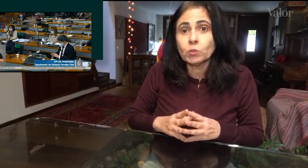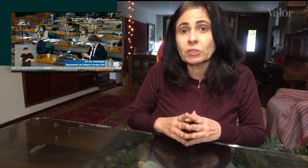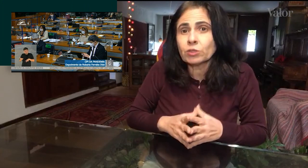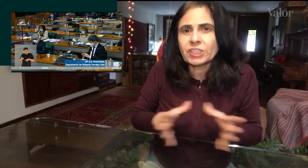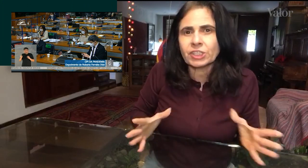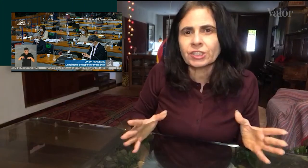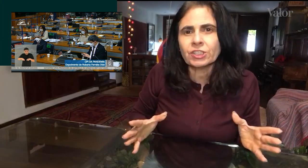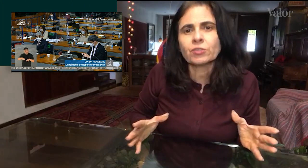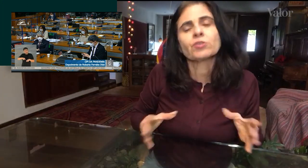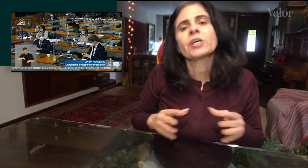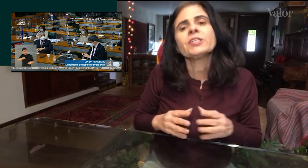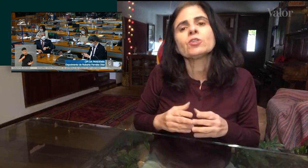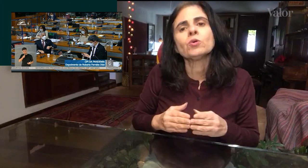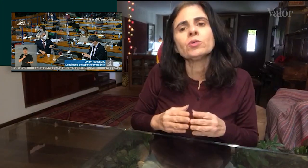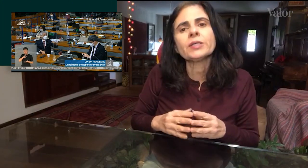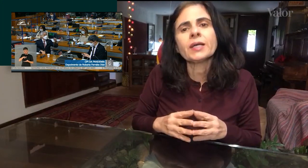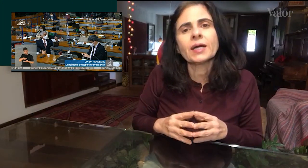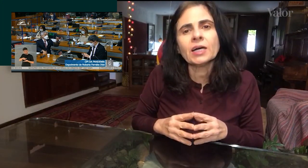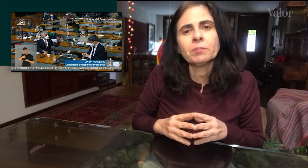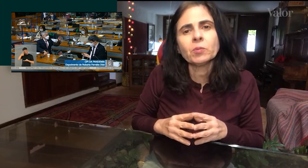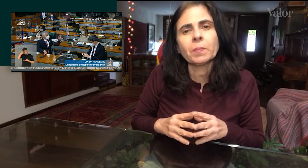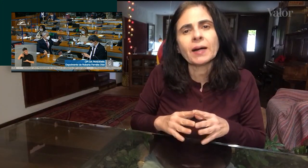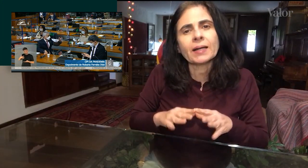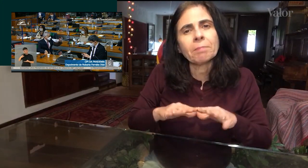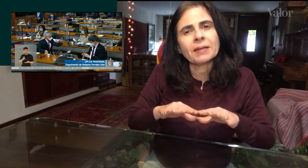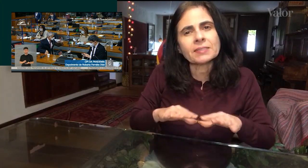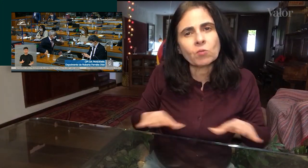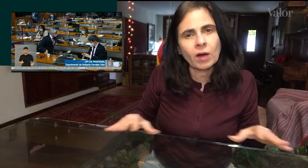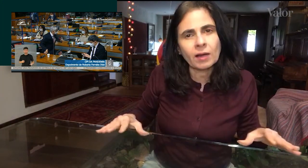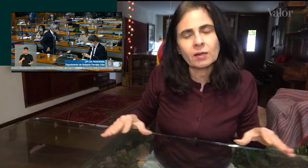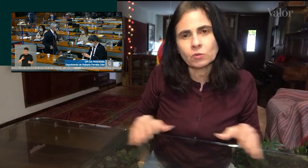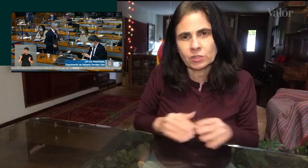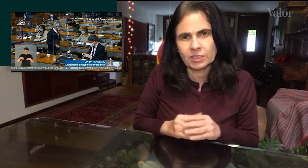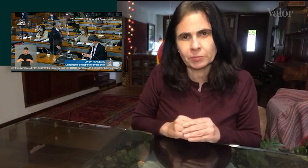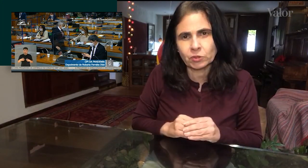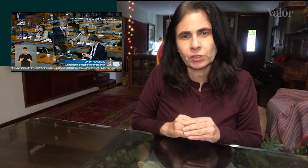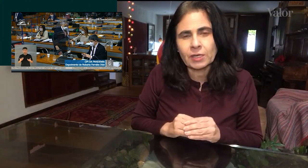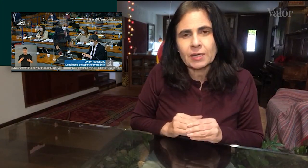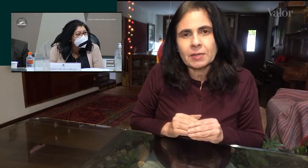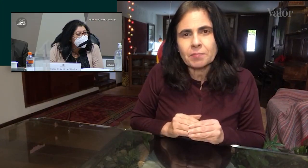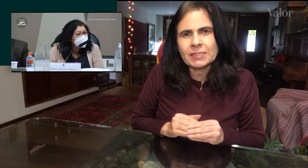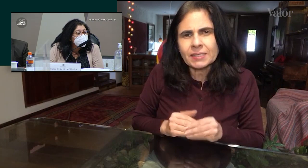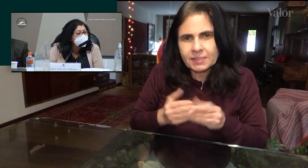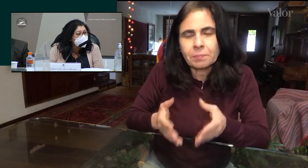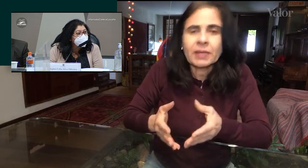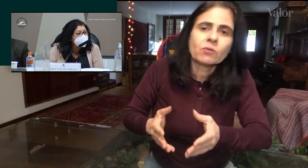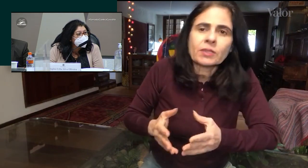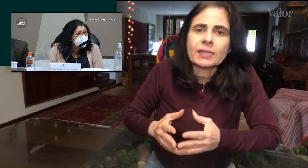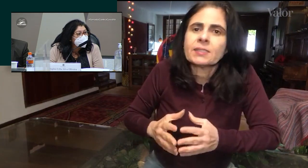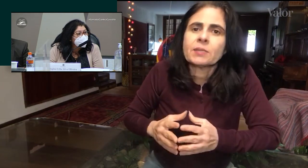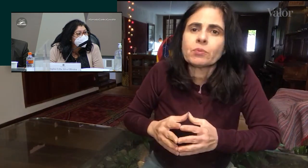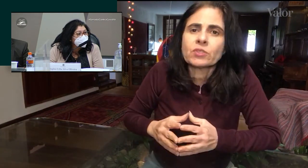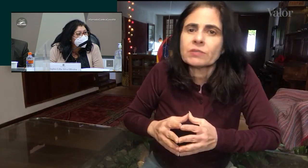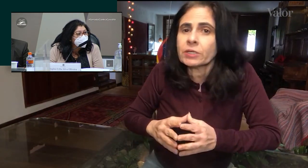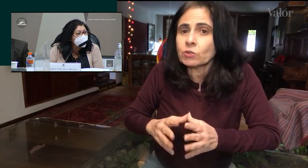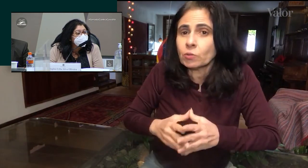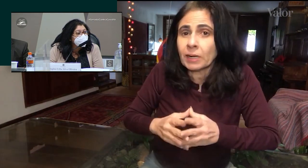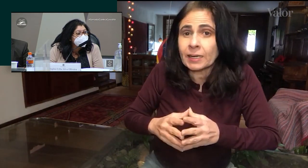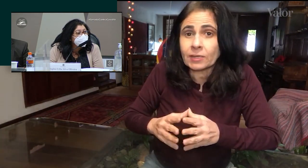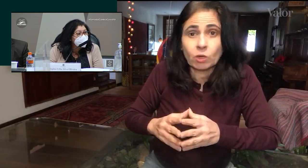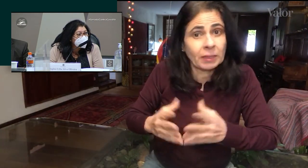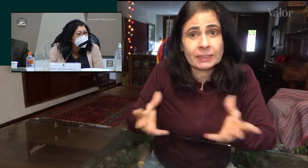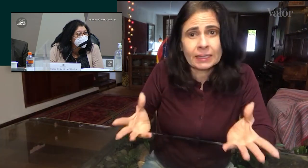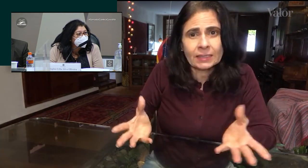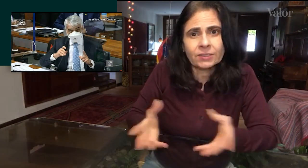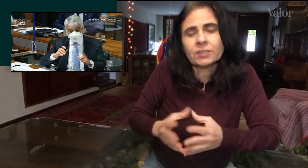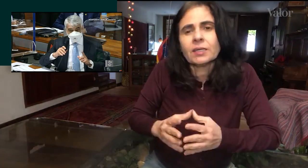A turma do Deixa Disso já entrou em campo para apaziguar os ânimos. Mas é de se perguntar se é possível